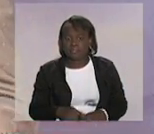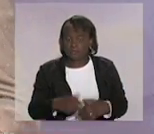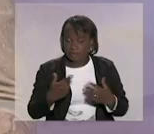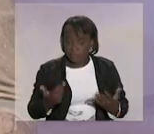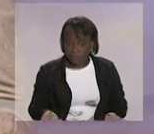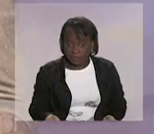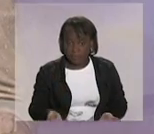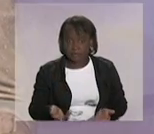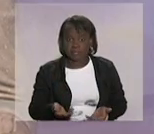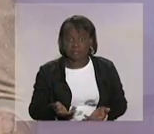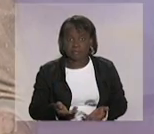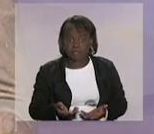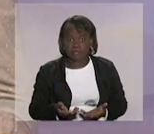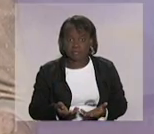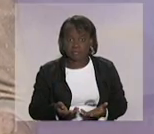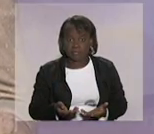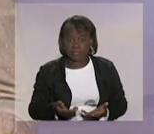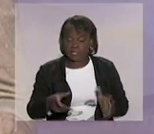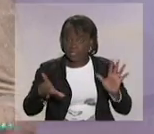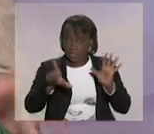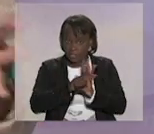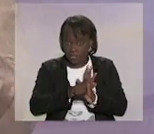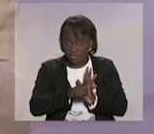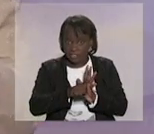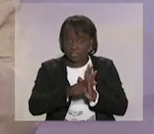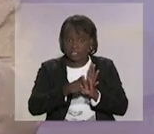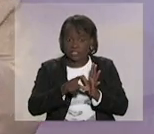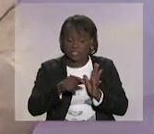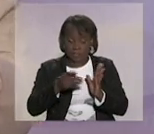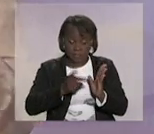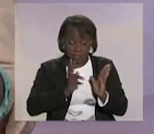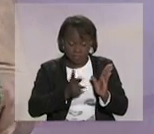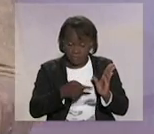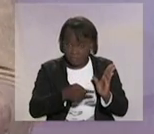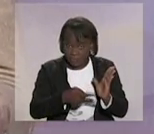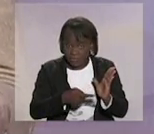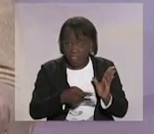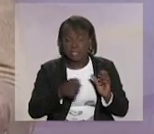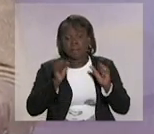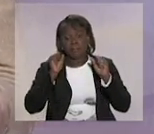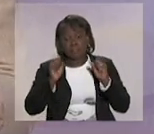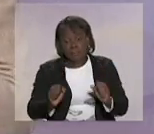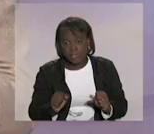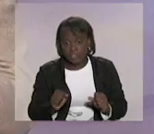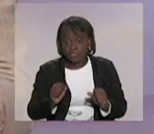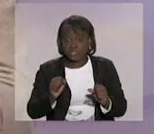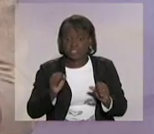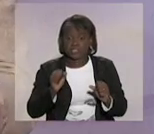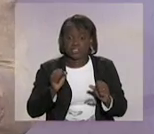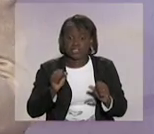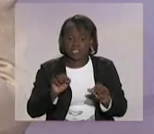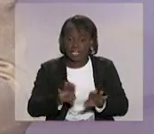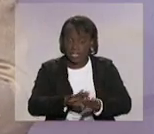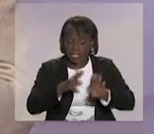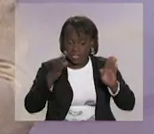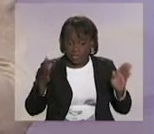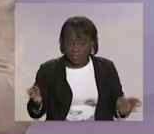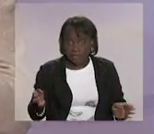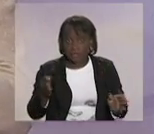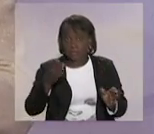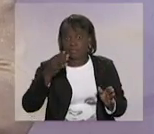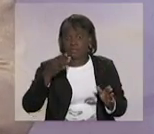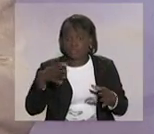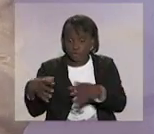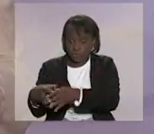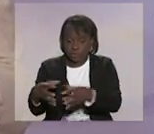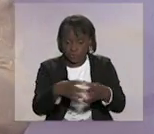gênero mulher. Então, a lei, do jeito que está, traz portas